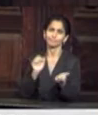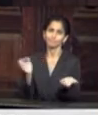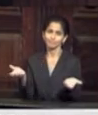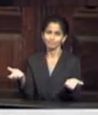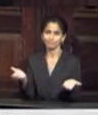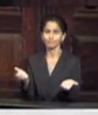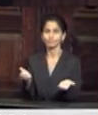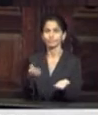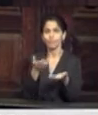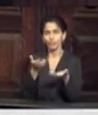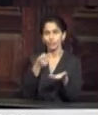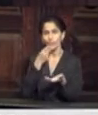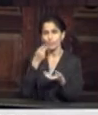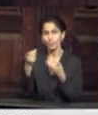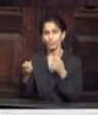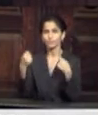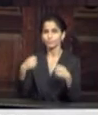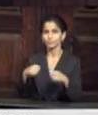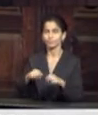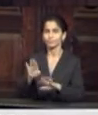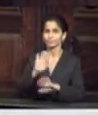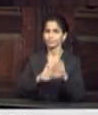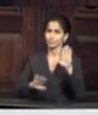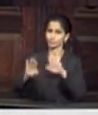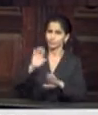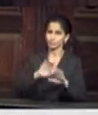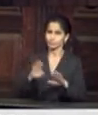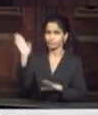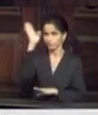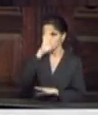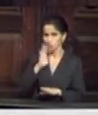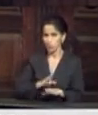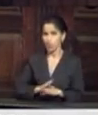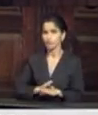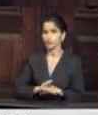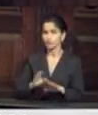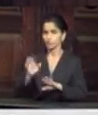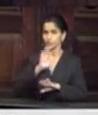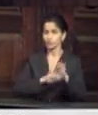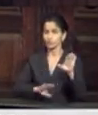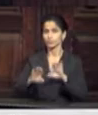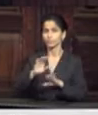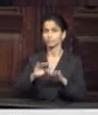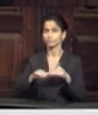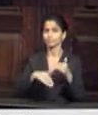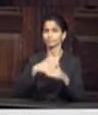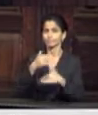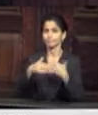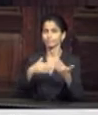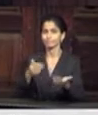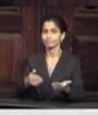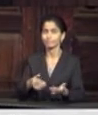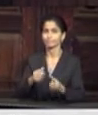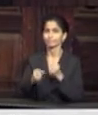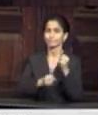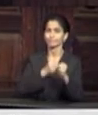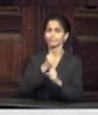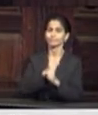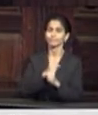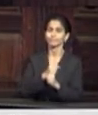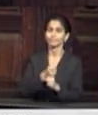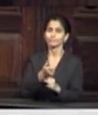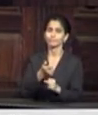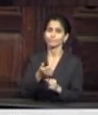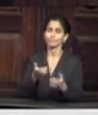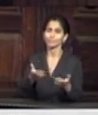Portanto, eu quero aqui dizer que é preciso tomar cuidado, o Brasil precisa tomar cuidado, porque nós vamos perder 10 anos, já estamos